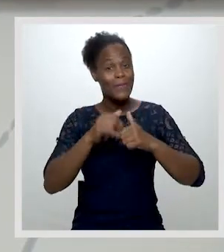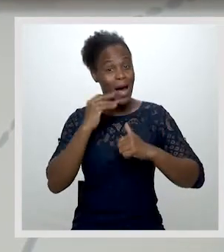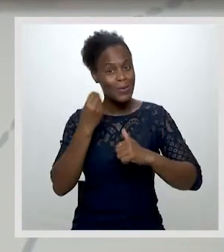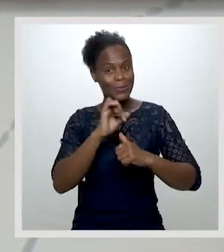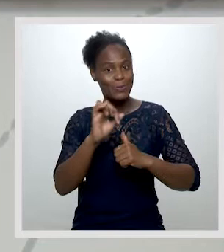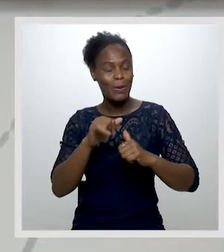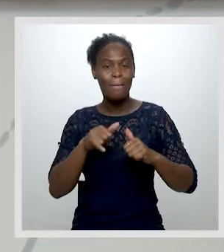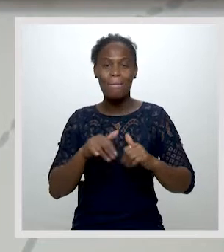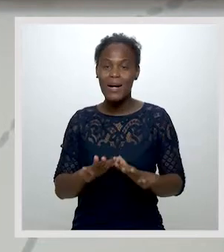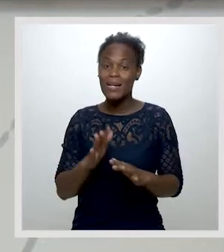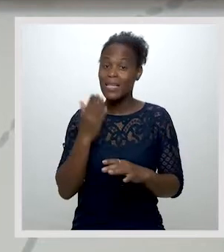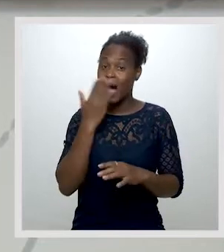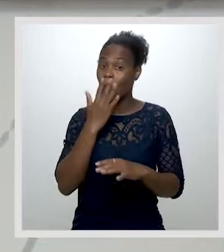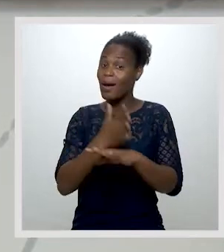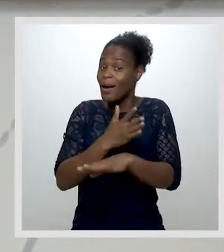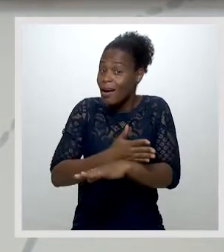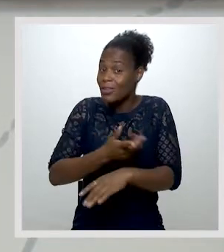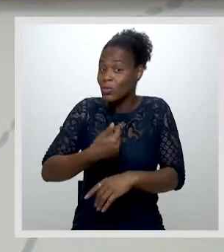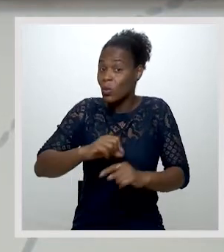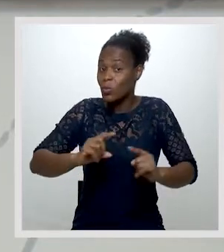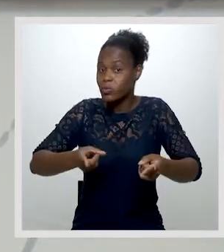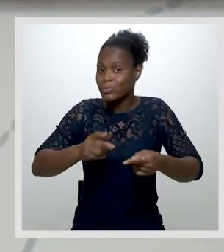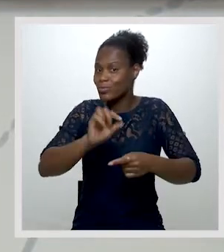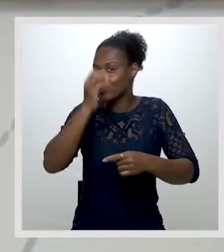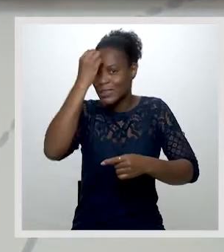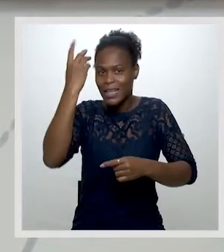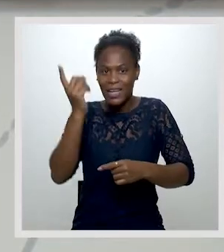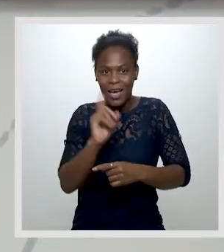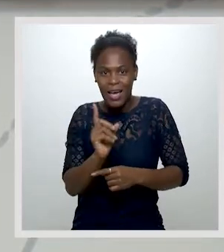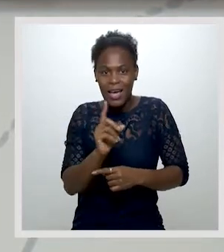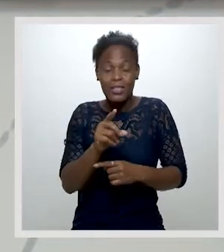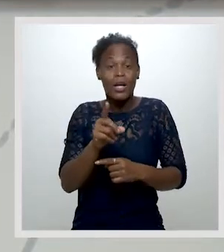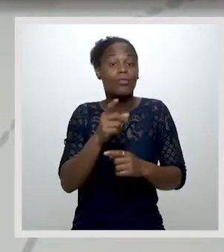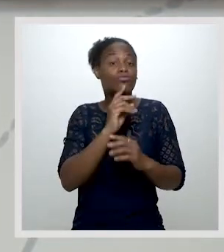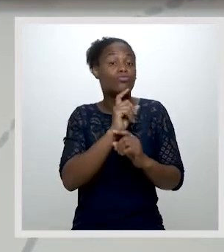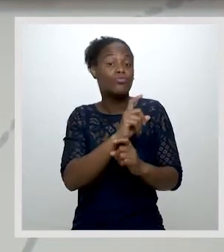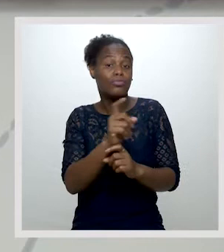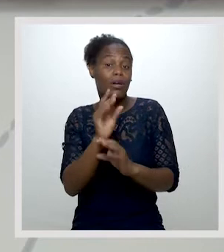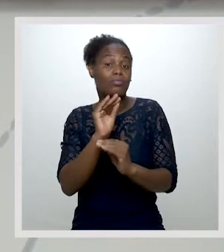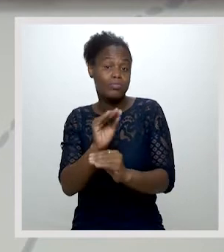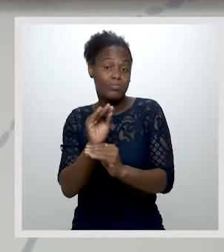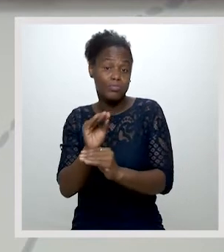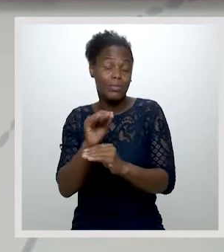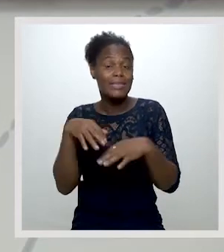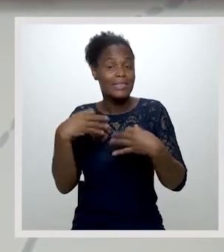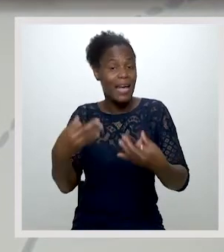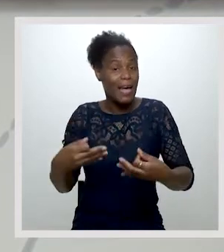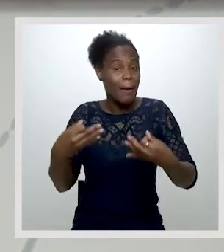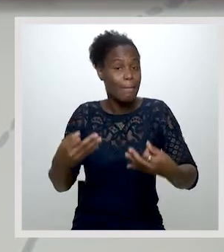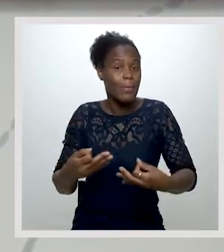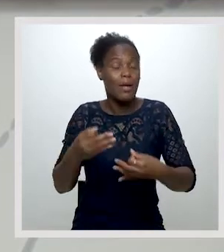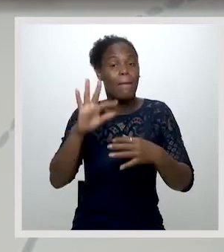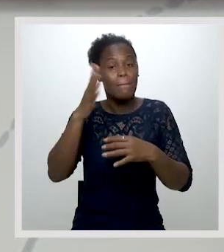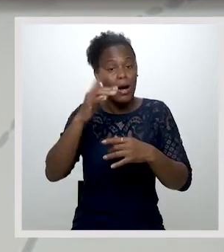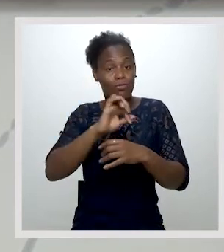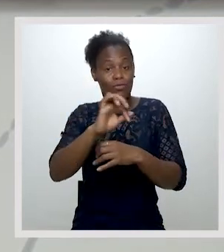antes de começarmos a nossa aula, não se esqueçam das recomendações de sempre. Lavar as